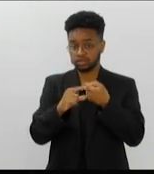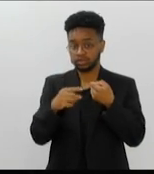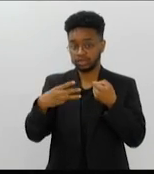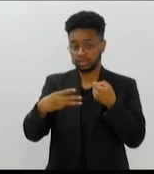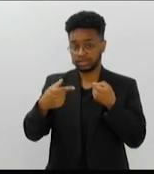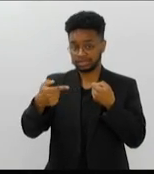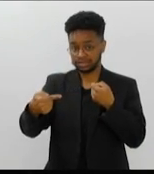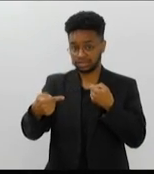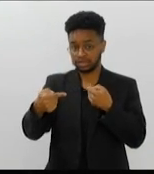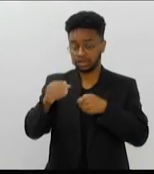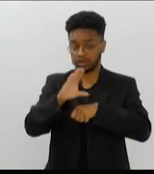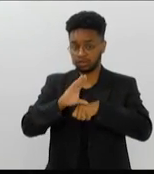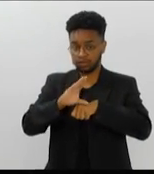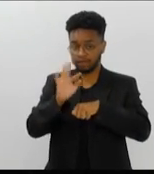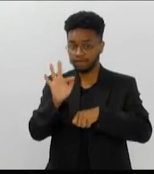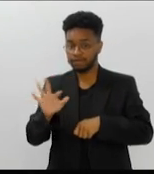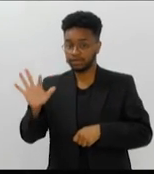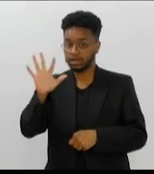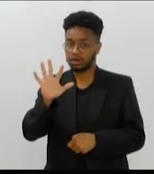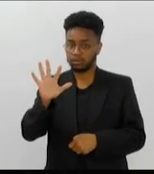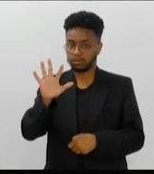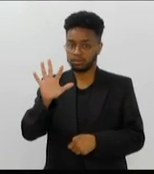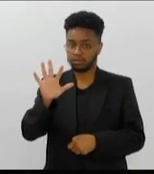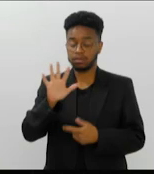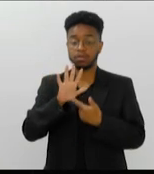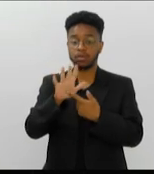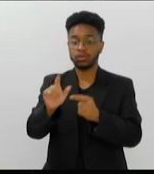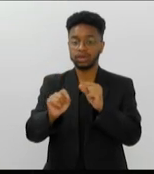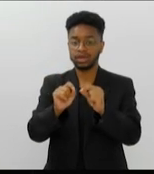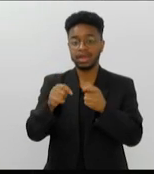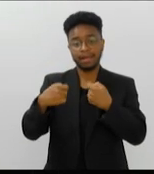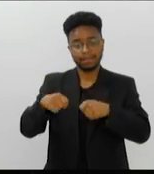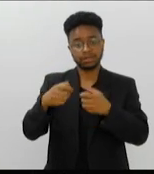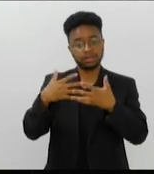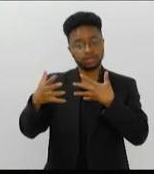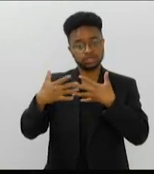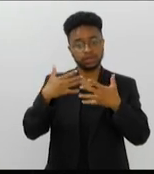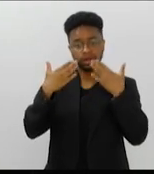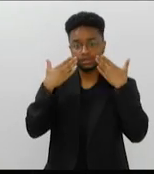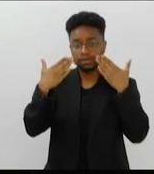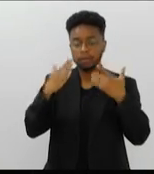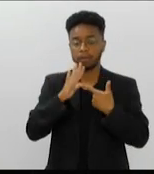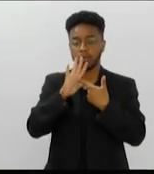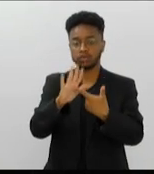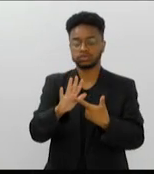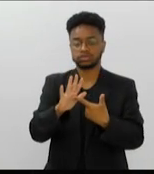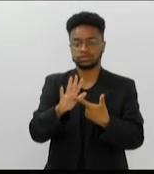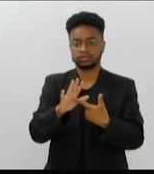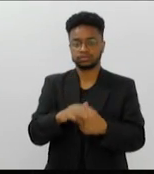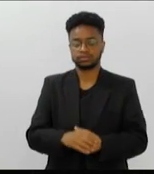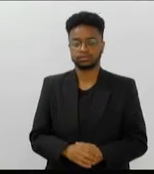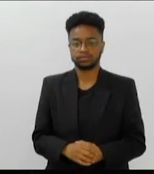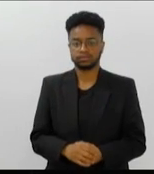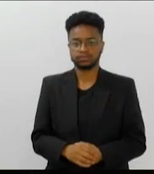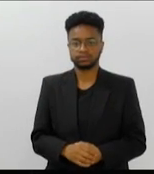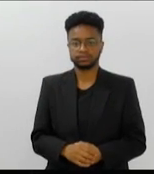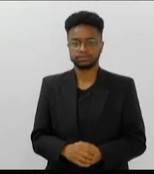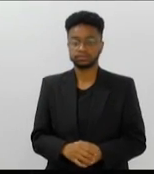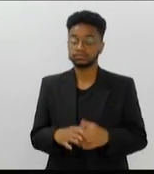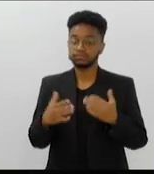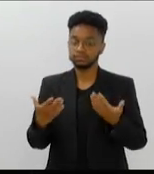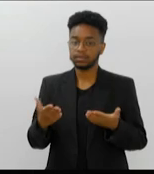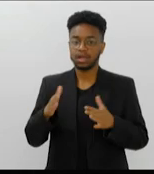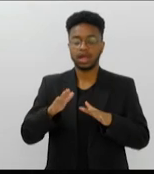da Constituição Federal, que é a total transparência. Muitas vezes, a